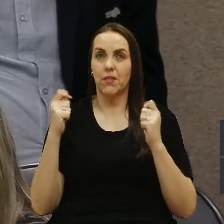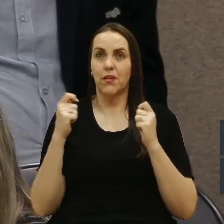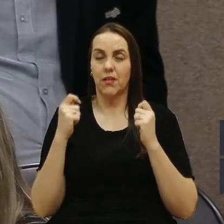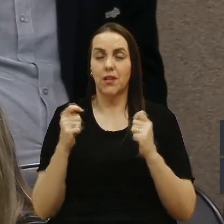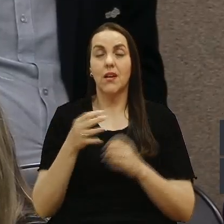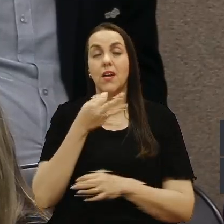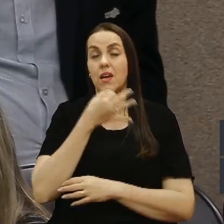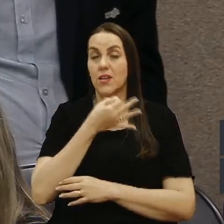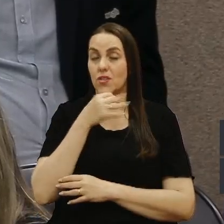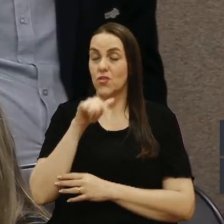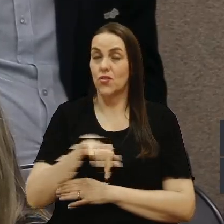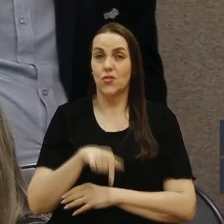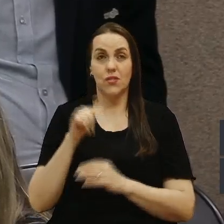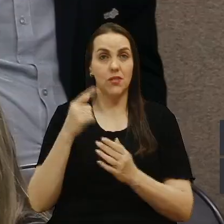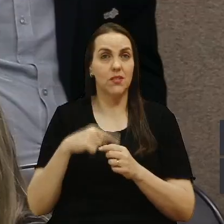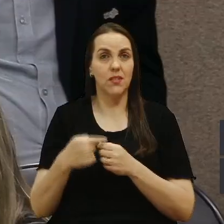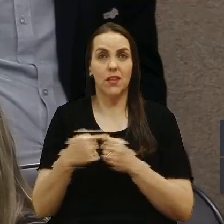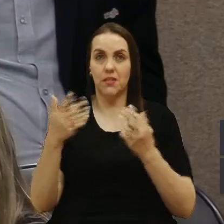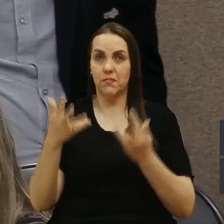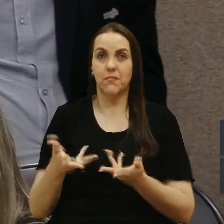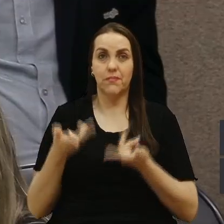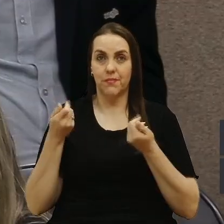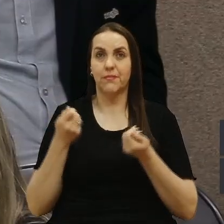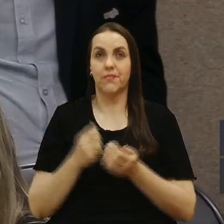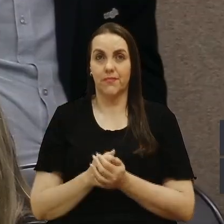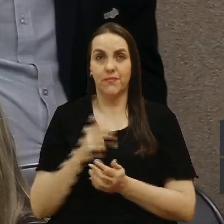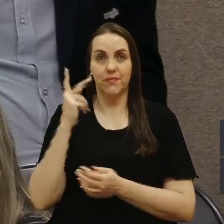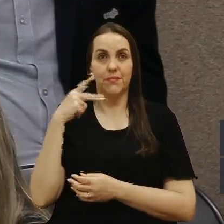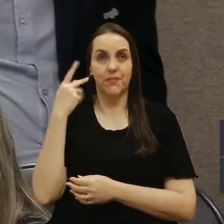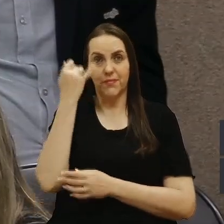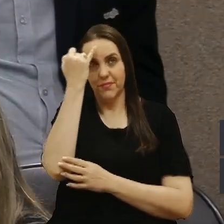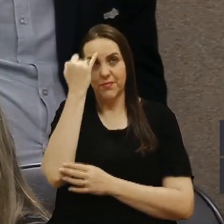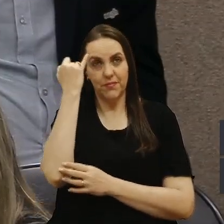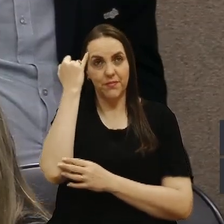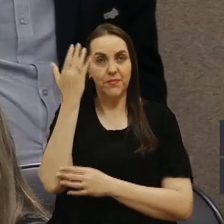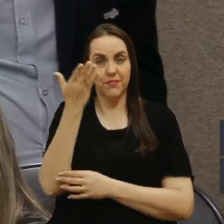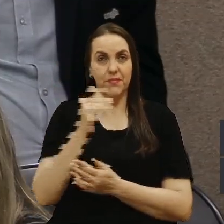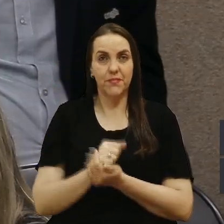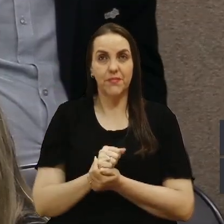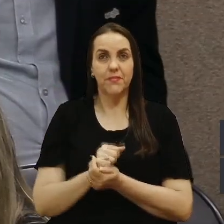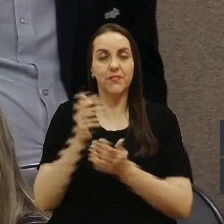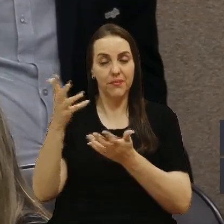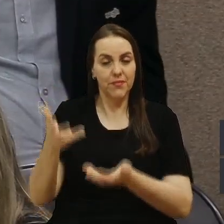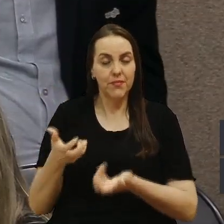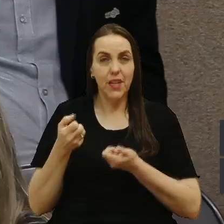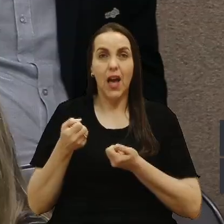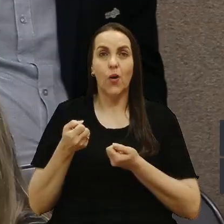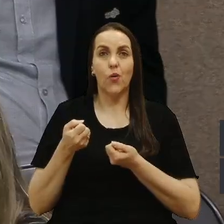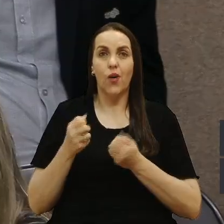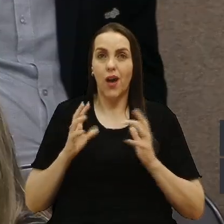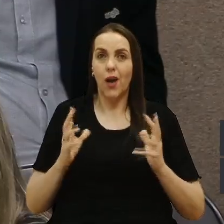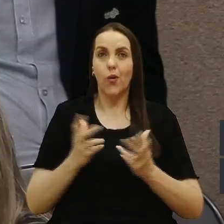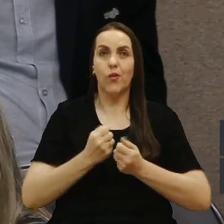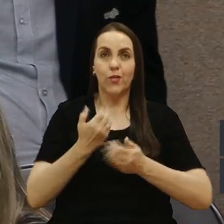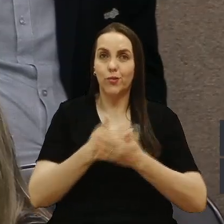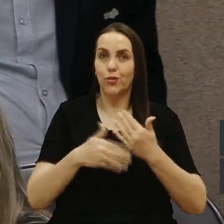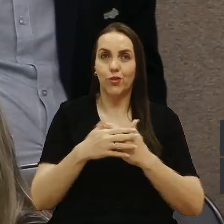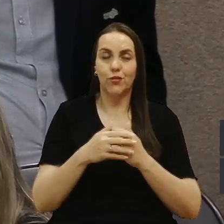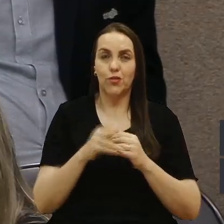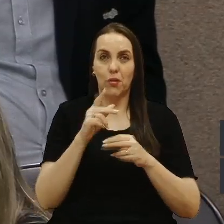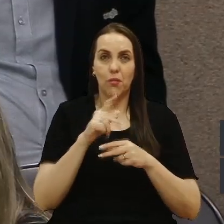Caxias do Sul é uma cidade maravilhosa, vereador Zé D'Ambrosio, que recebeu a gente de braços abertos, um povo maravilhoso